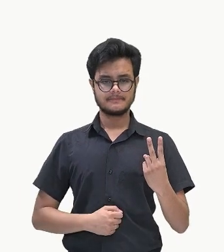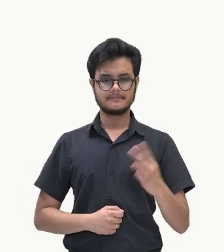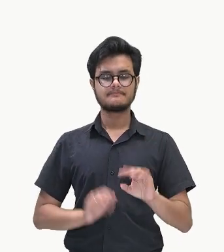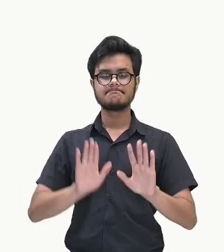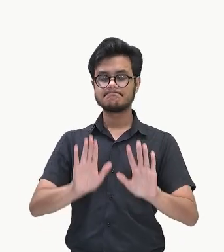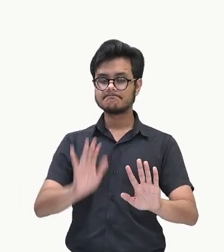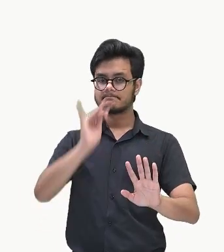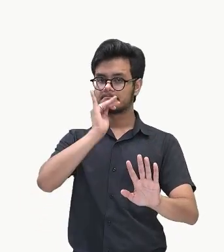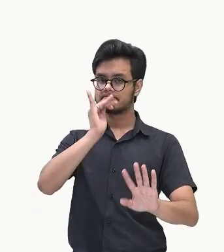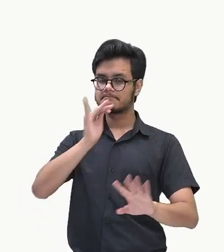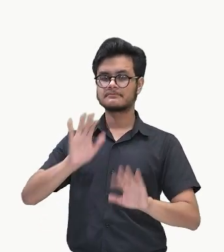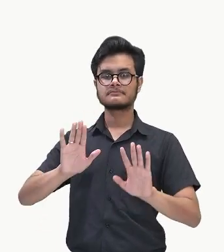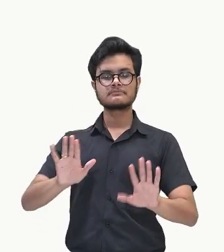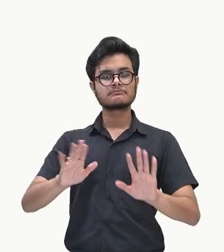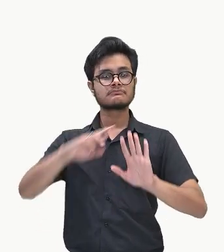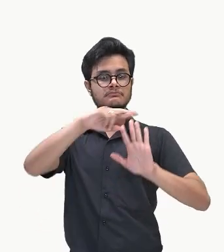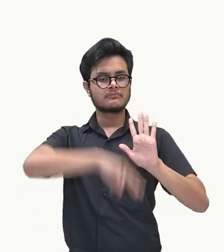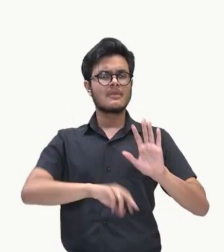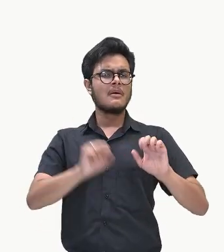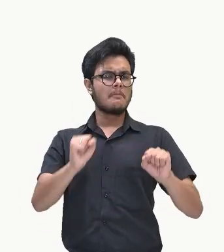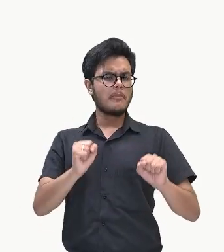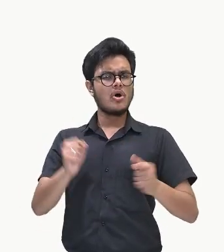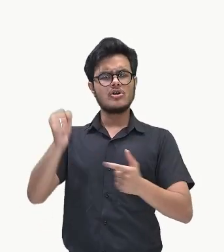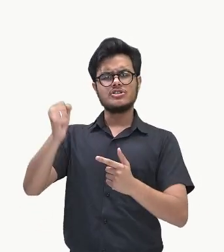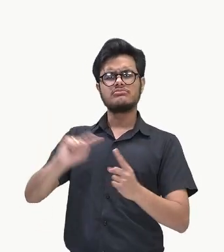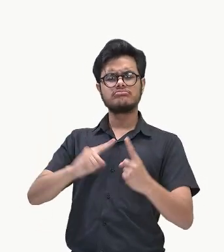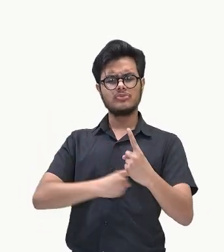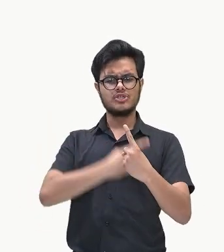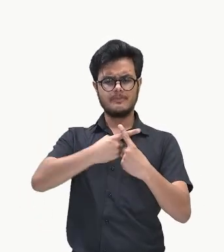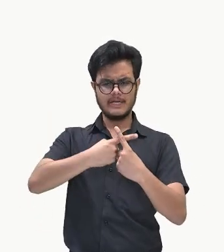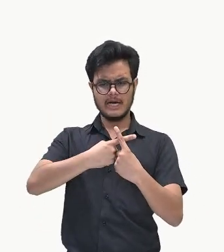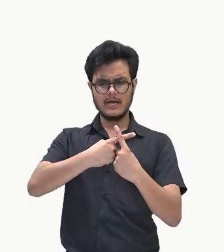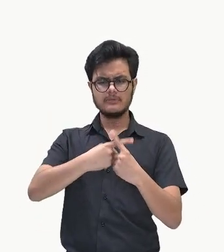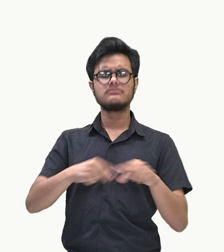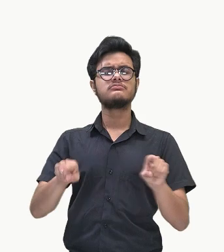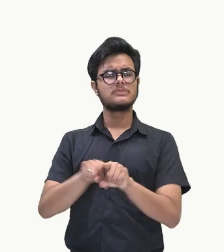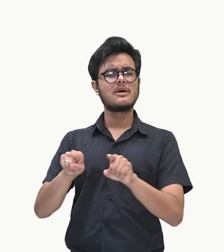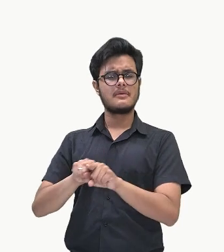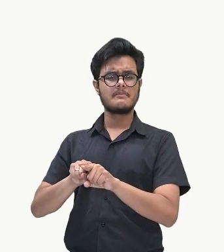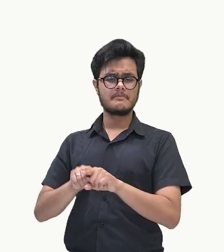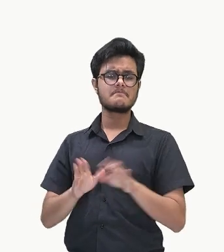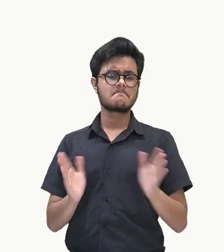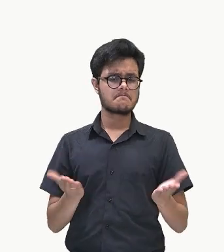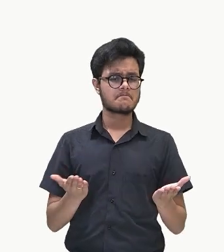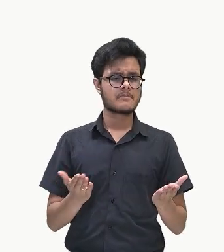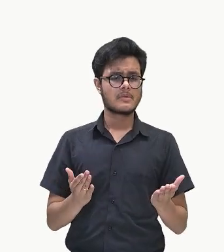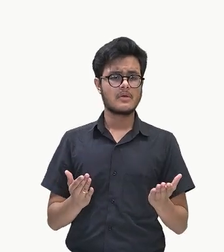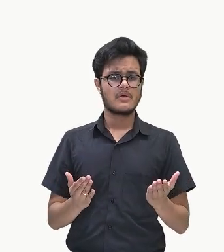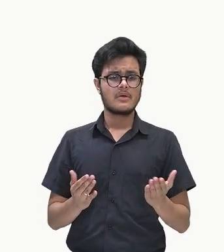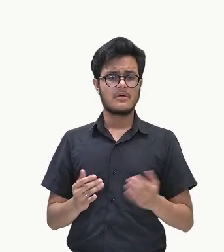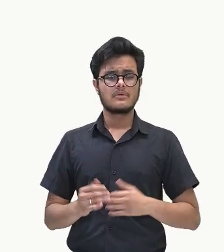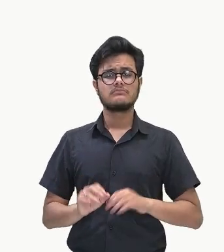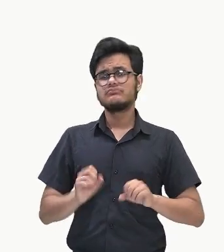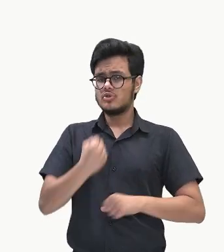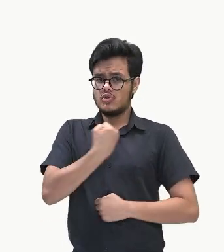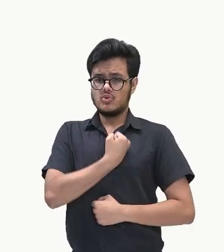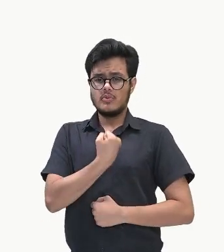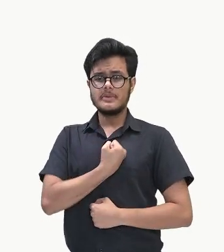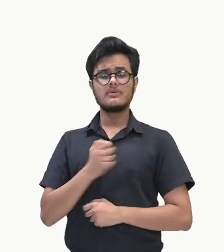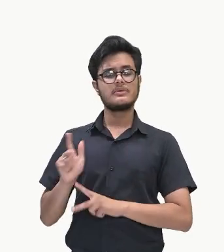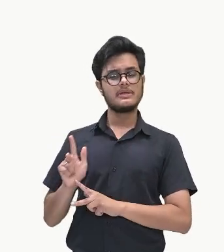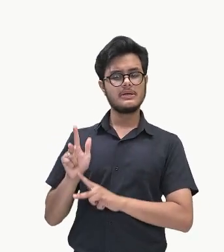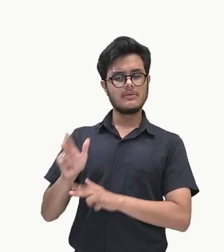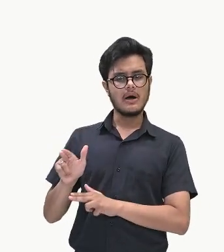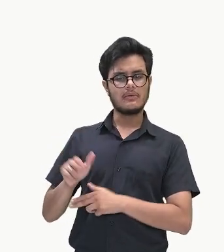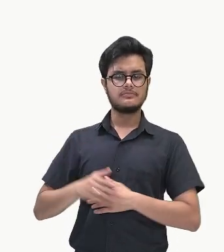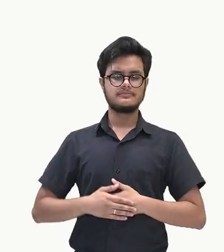com a nossa propriedade, eu posso multiplicar tanto o índice, né, como o expoente do radicando pelo mesmo número. Qual é o